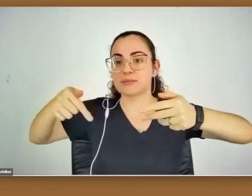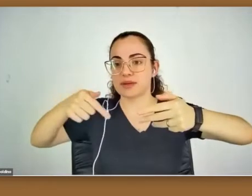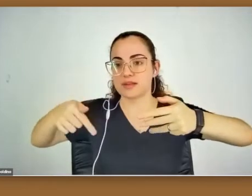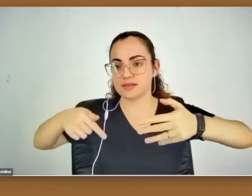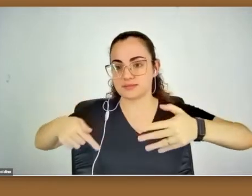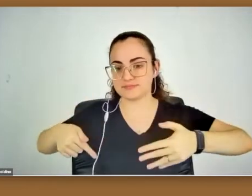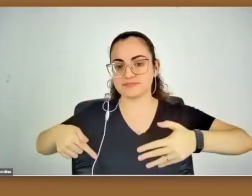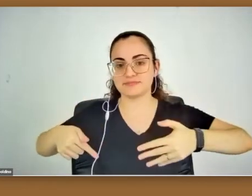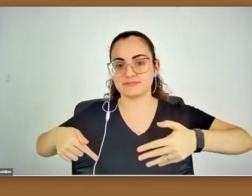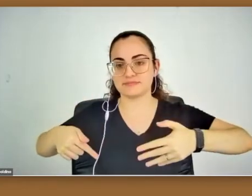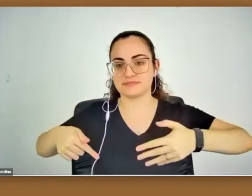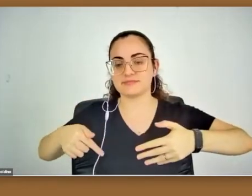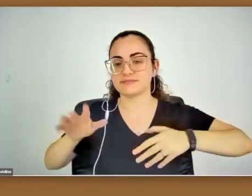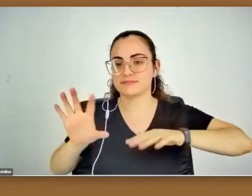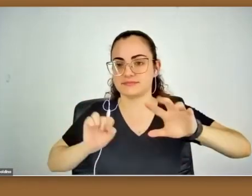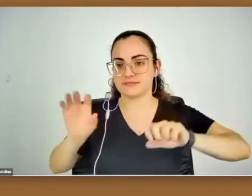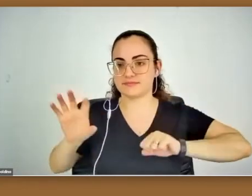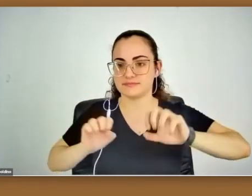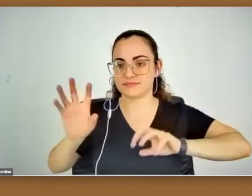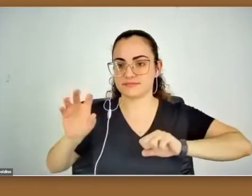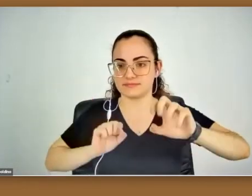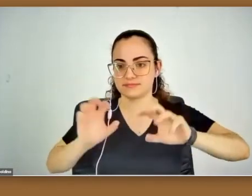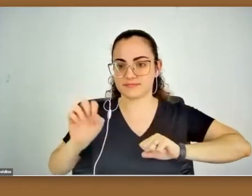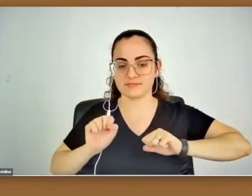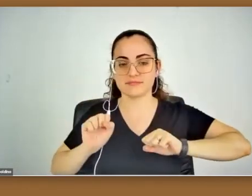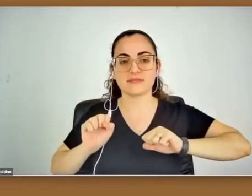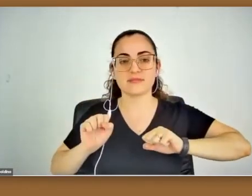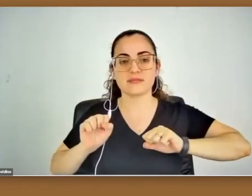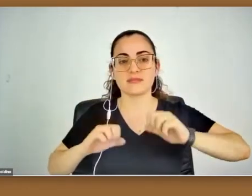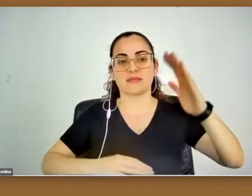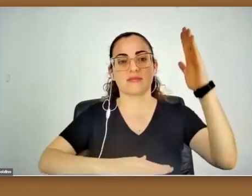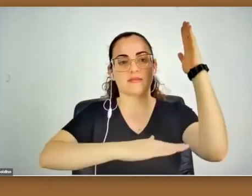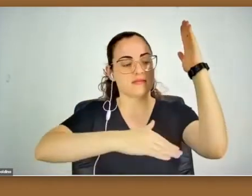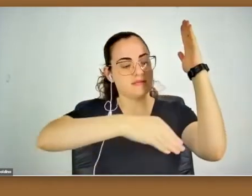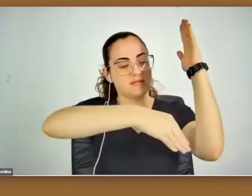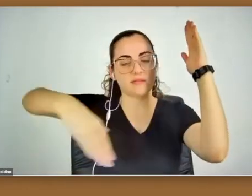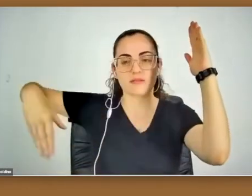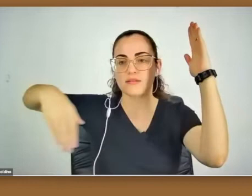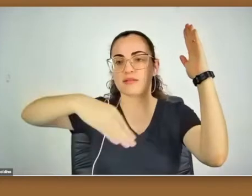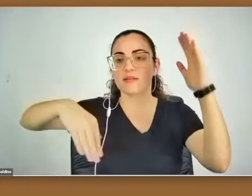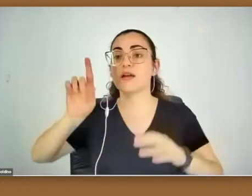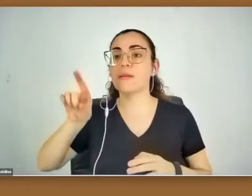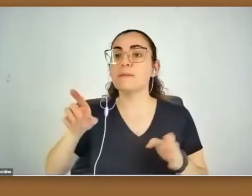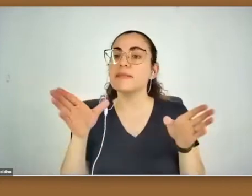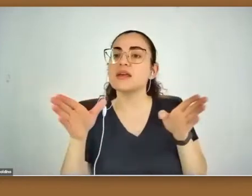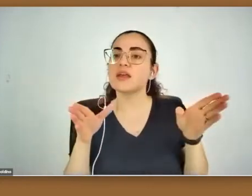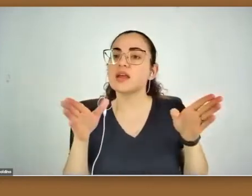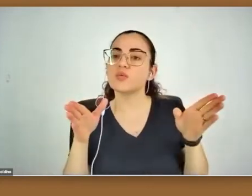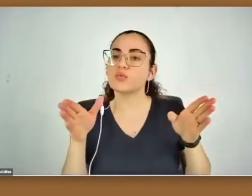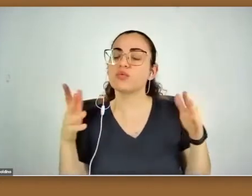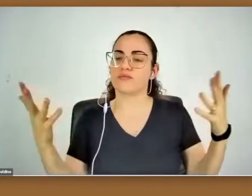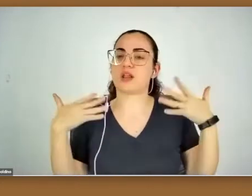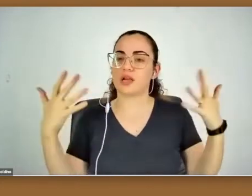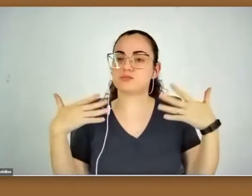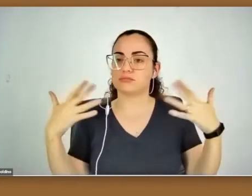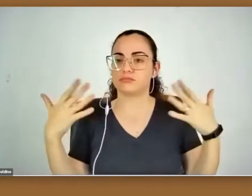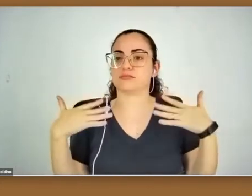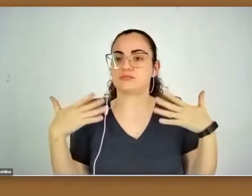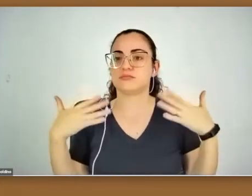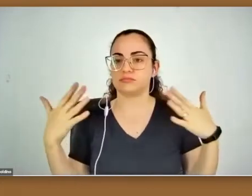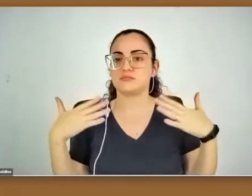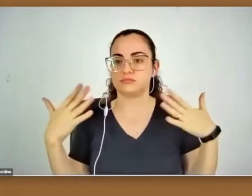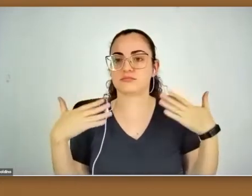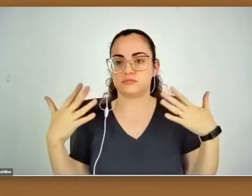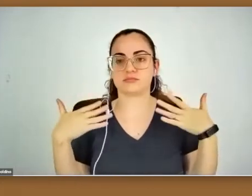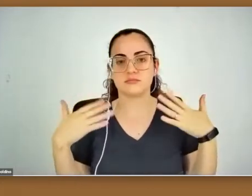epidemiológica, esse período inicial é o período do verão, é o nosso iniciozinho de ano, né? Então, janeiro, aqui as 4